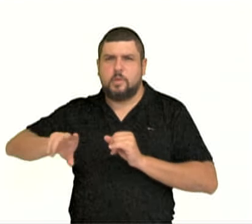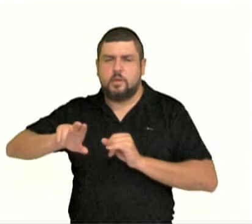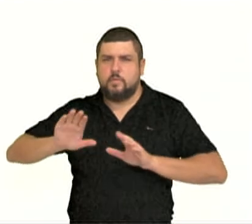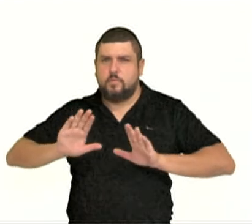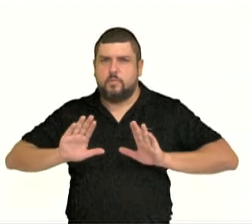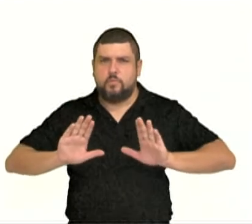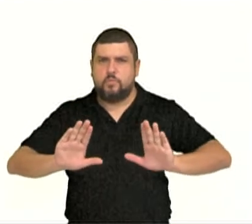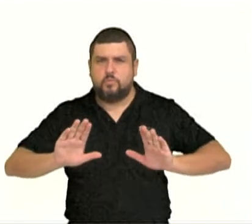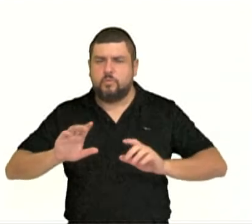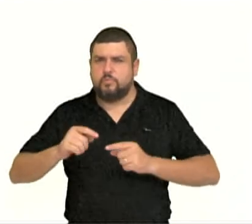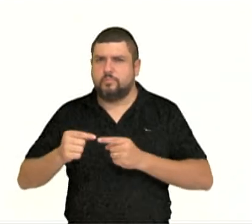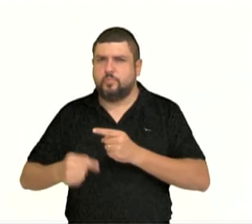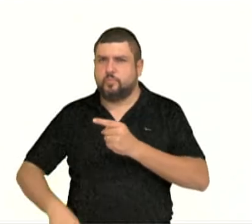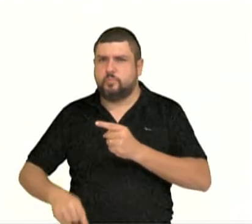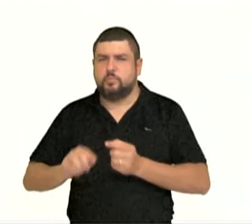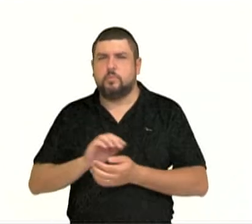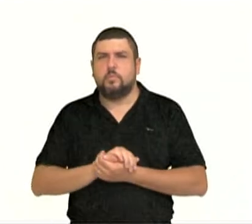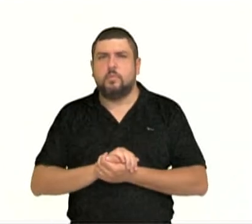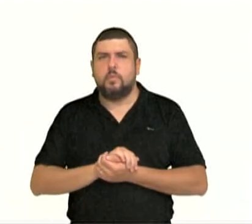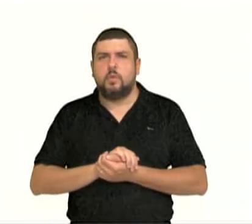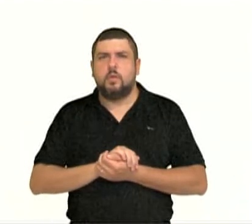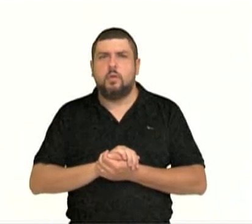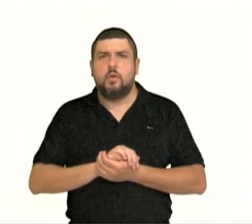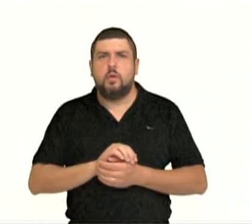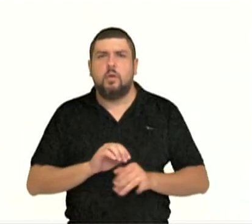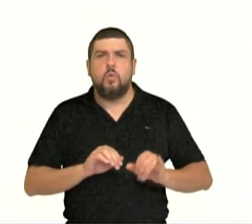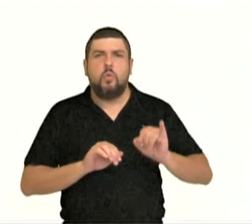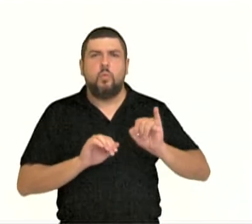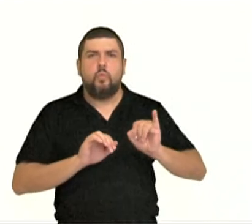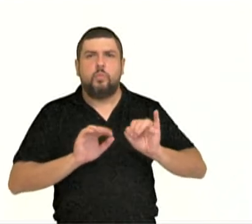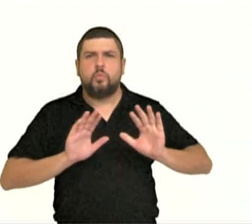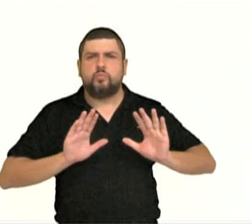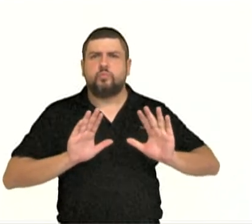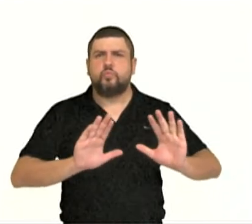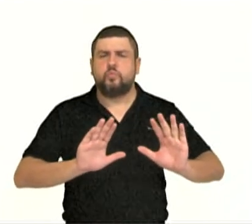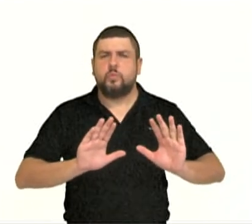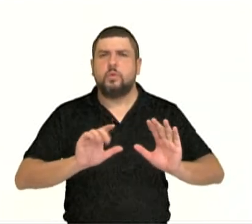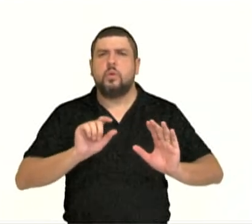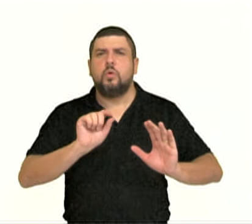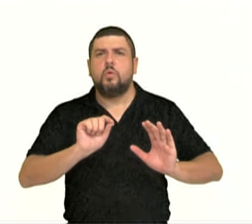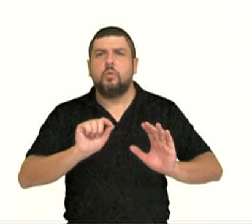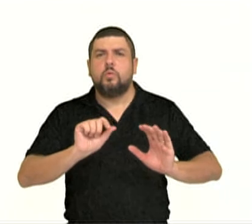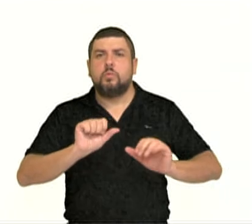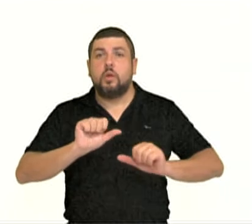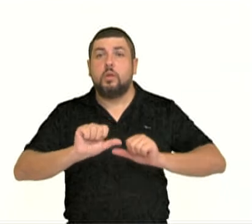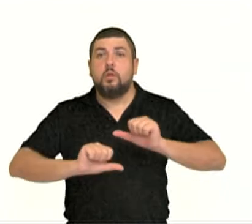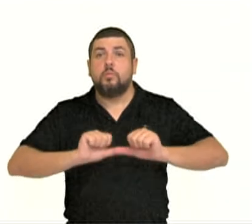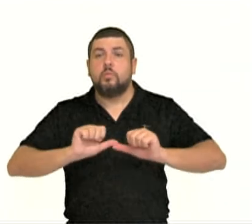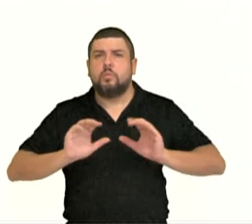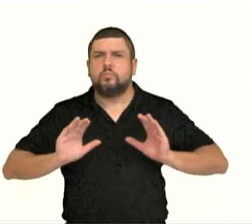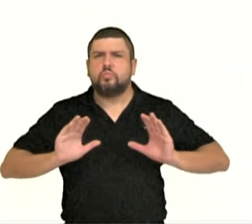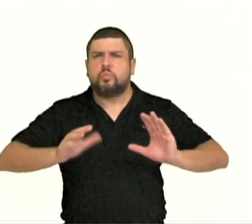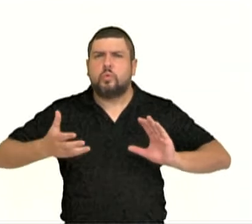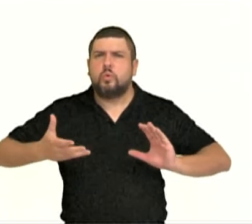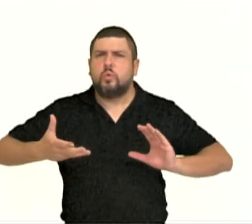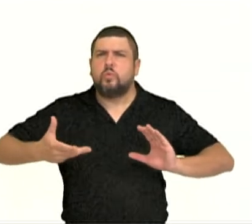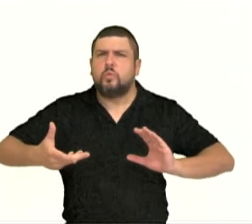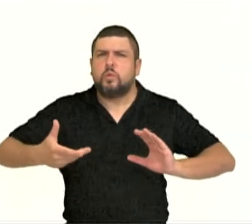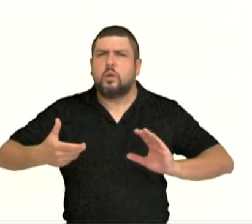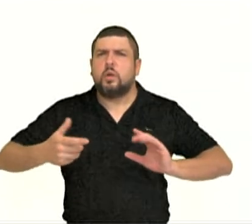Ou seja, o impulso, ele é capaz de modificar a velocidade de um corpo. E a pergunta é, por